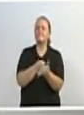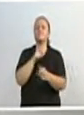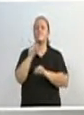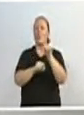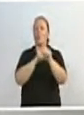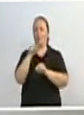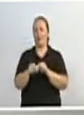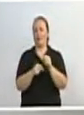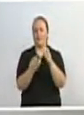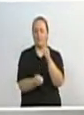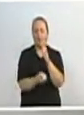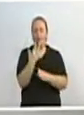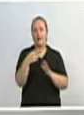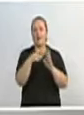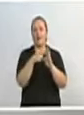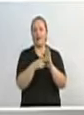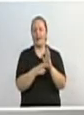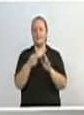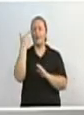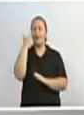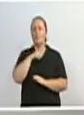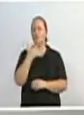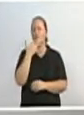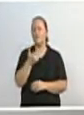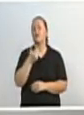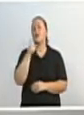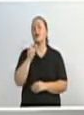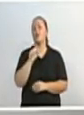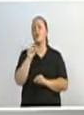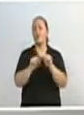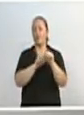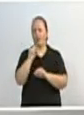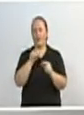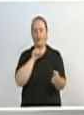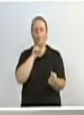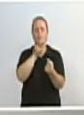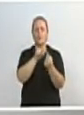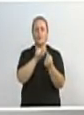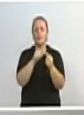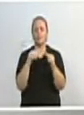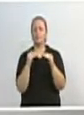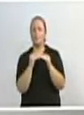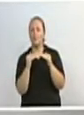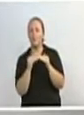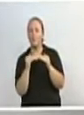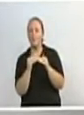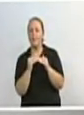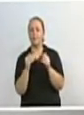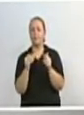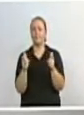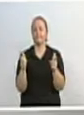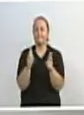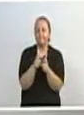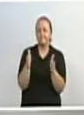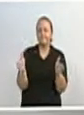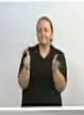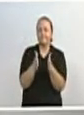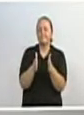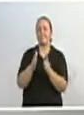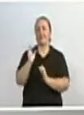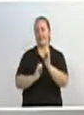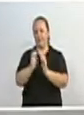para facilitar uma série de objetivos do pequeno empresário ou daquele que mais precisa trabalhar